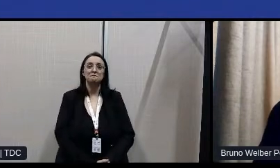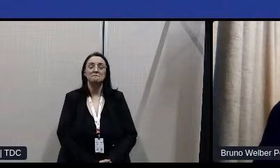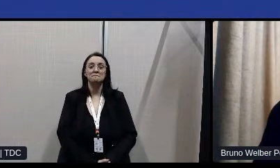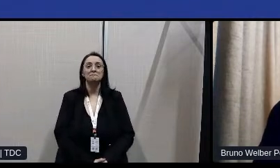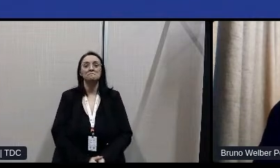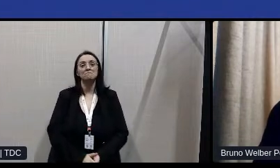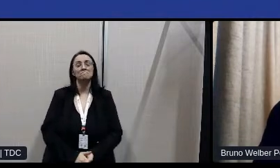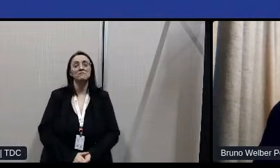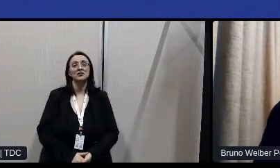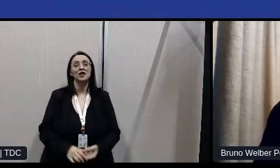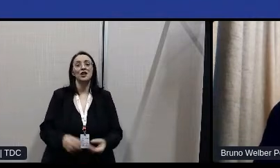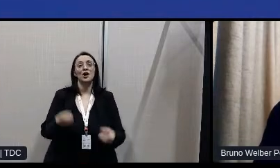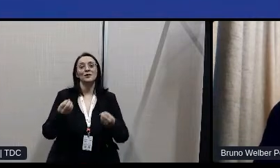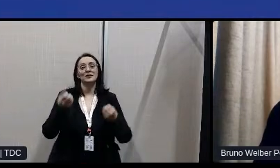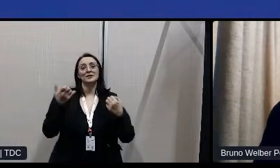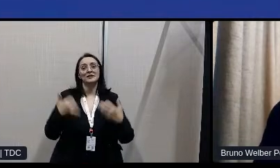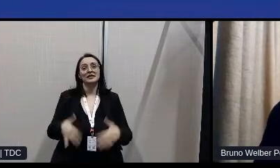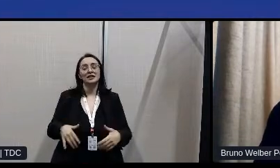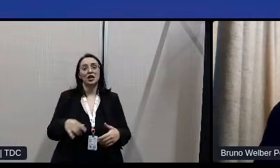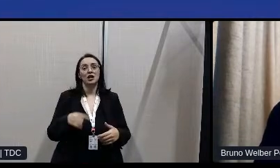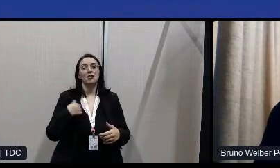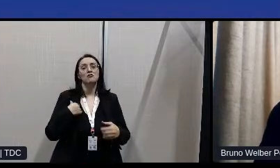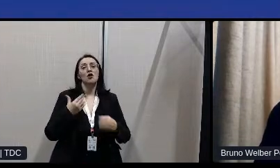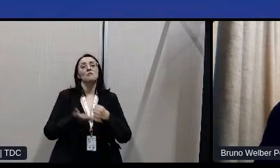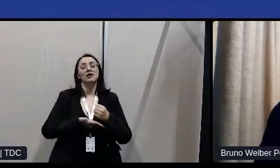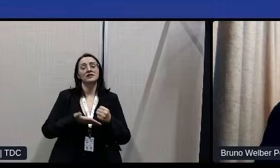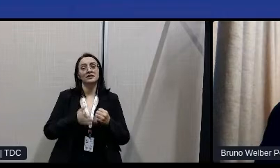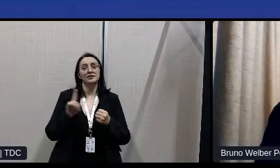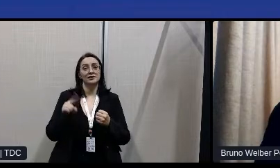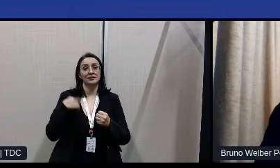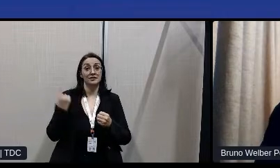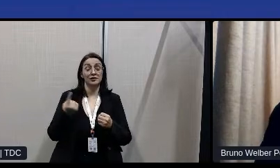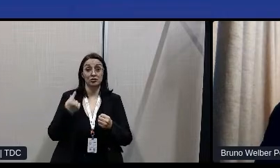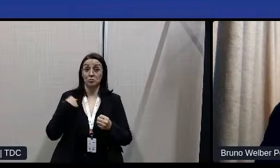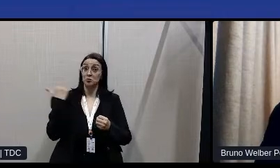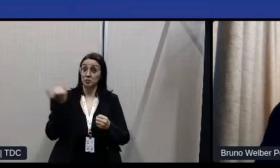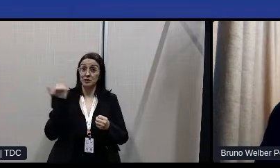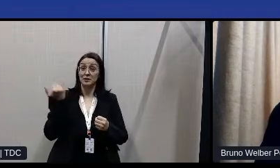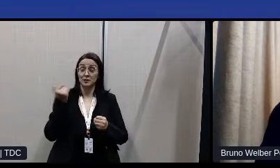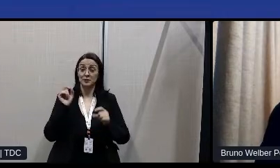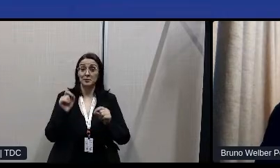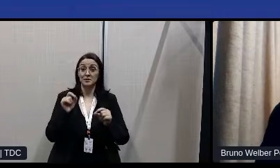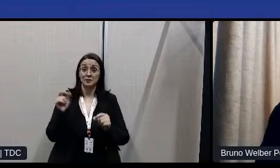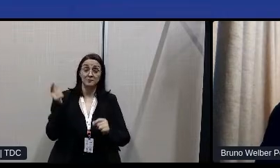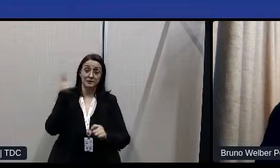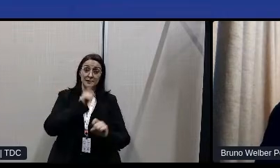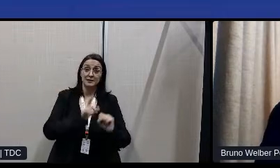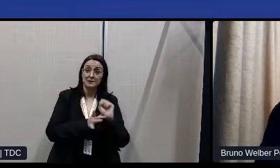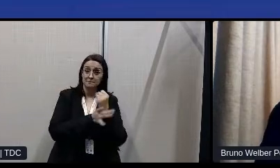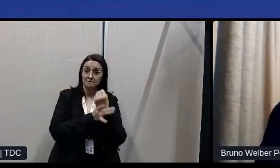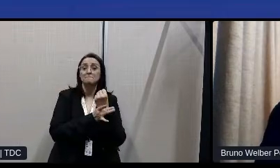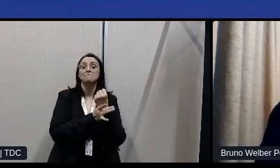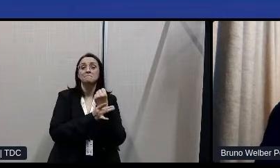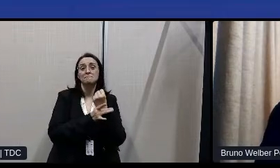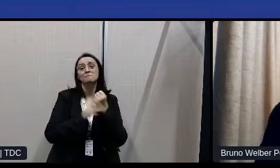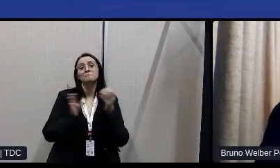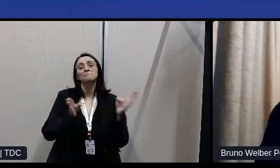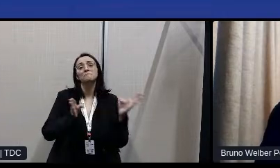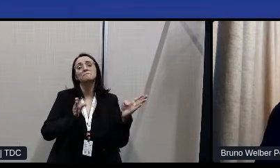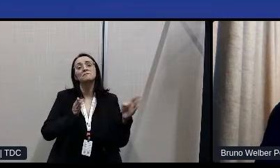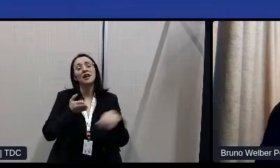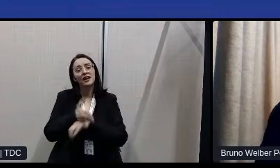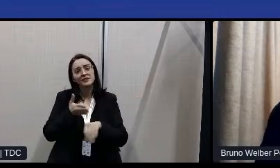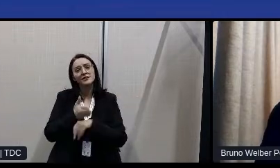Como eu disse, uma das nossas premissas muito importantes é a gente garantir o acesso, a gente garantir